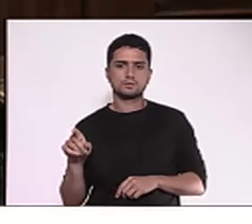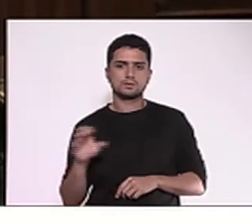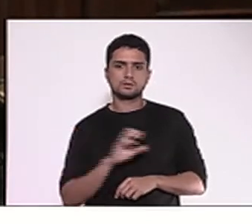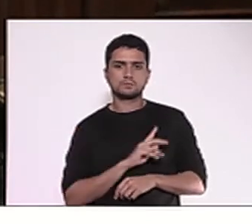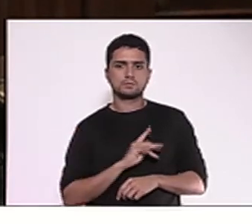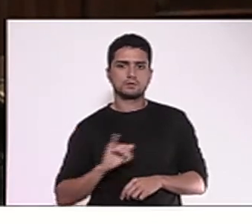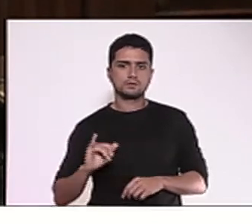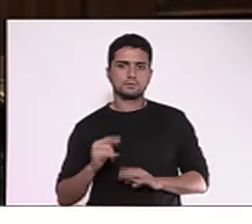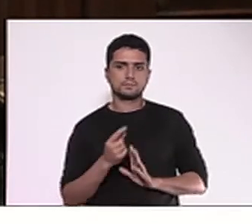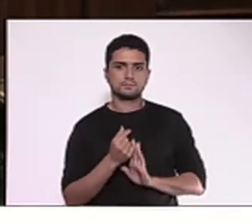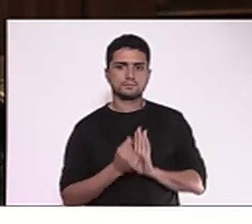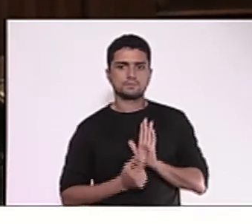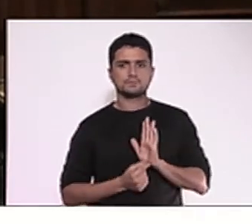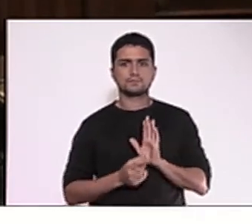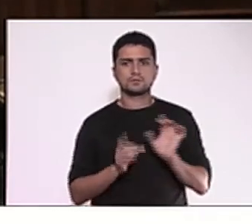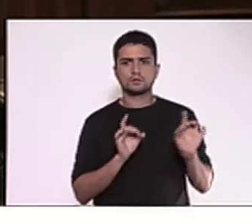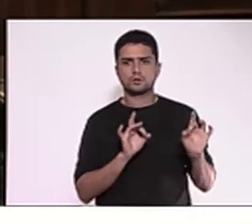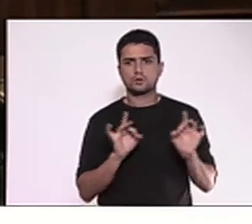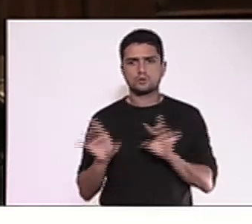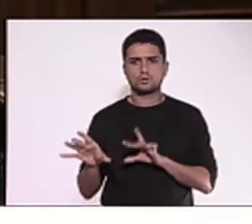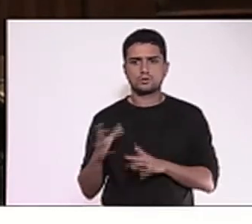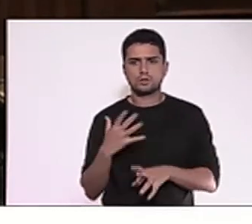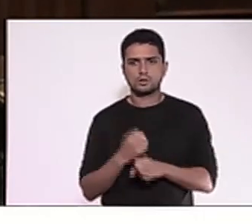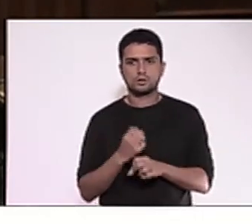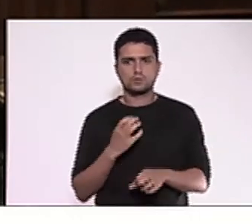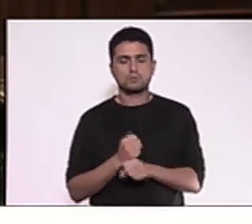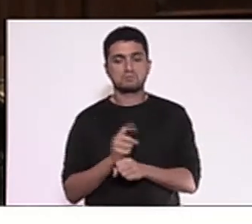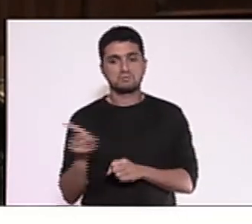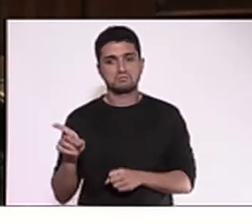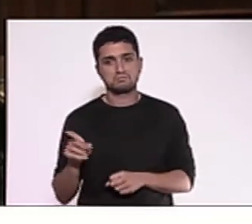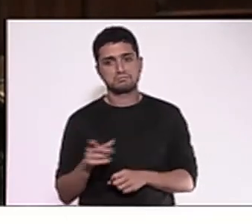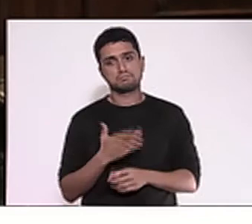rejeição das contas. Não é agradável, não é